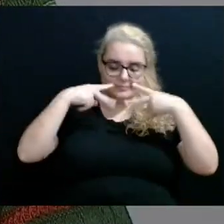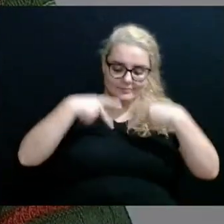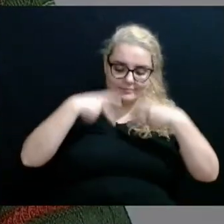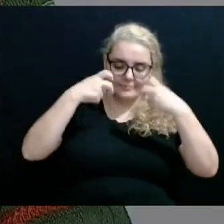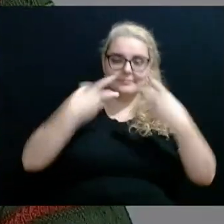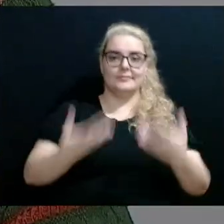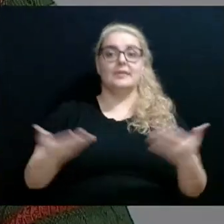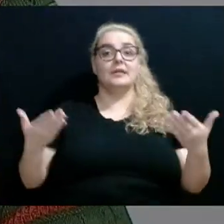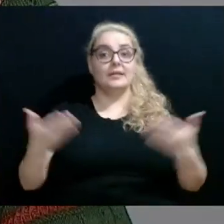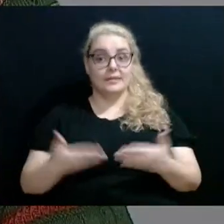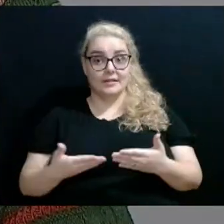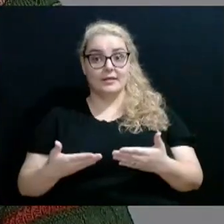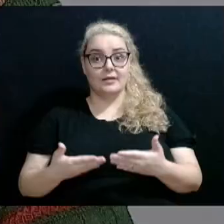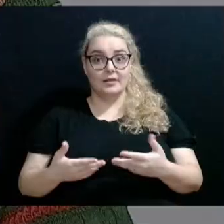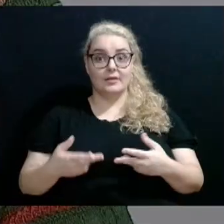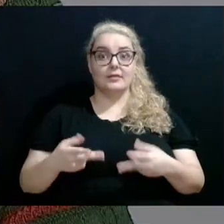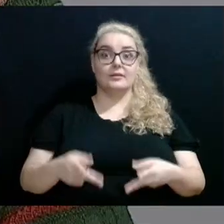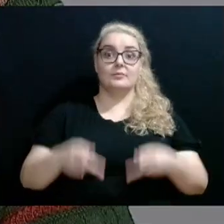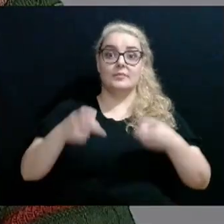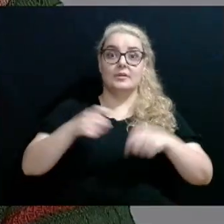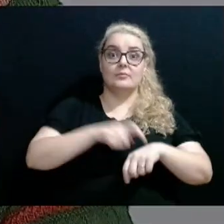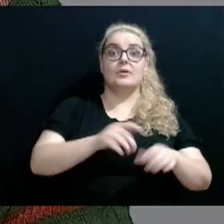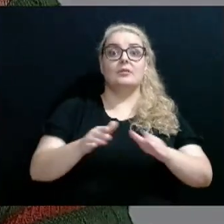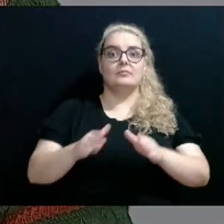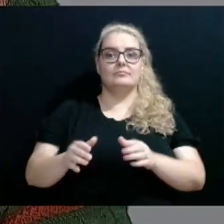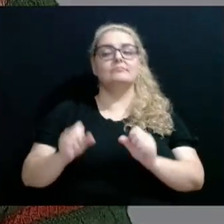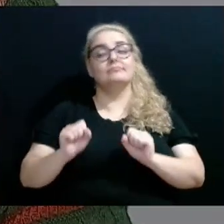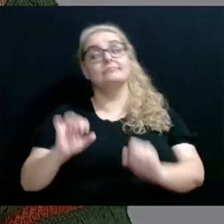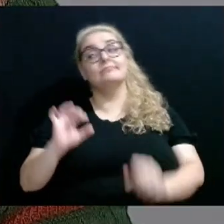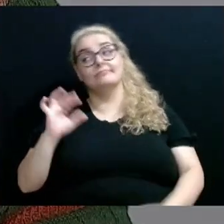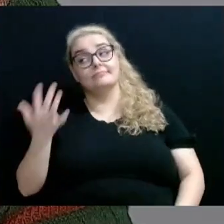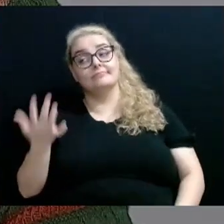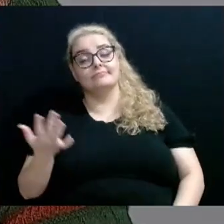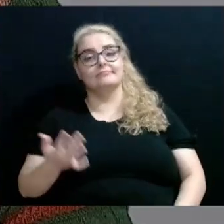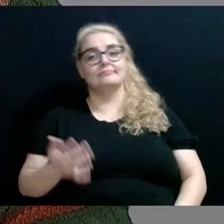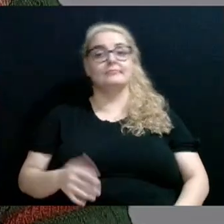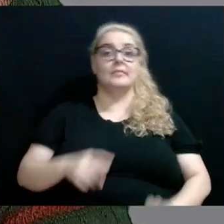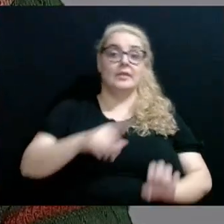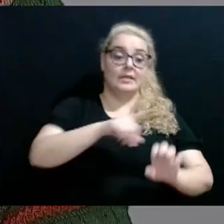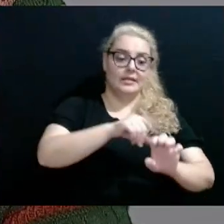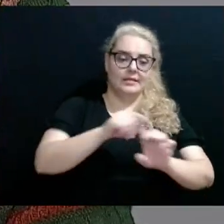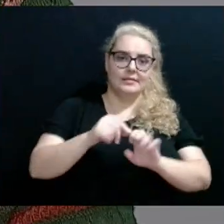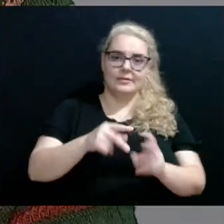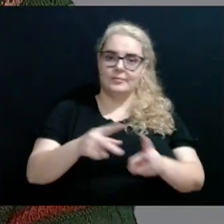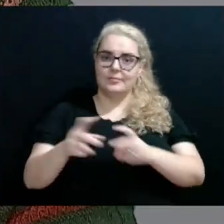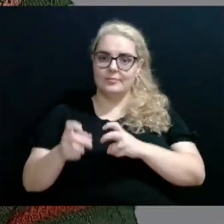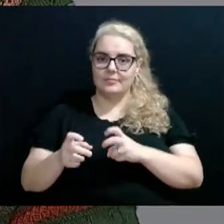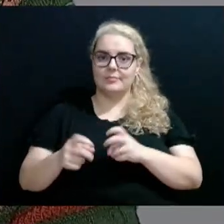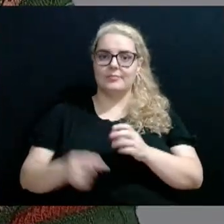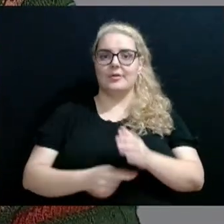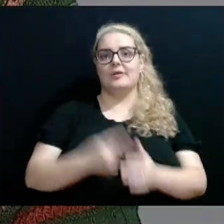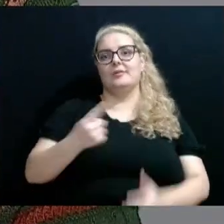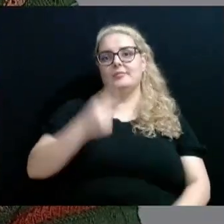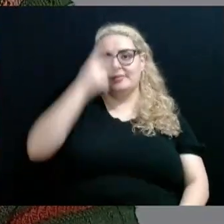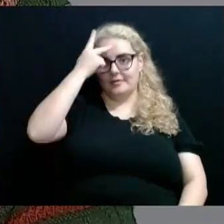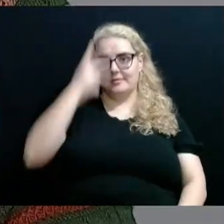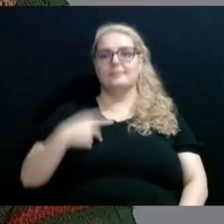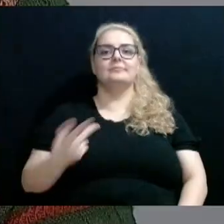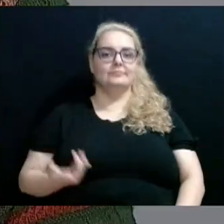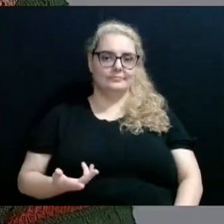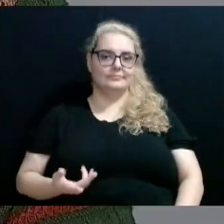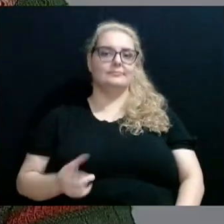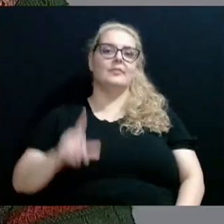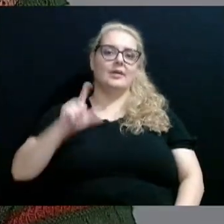gente percebe também que esses momentos eles podem acontecer. E as empreendedoras perceberam isso primeiro com elas. E depois elas